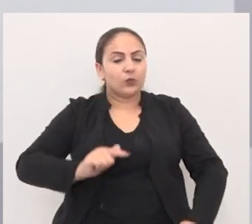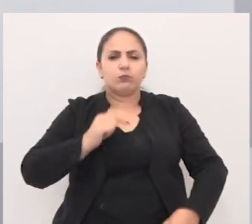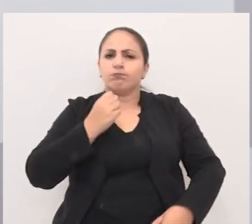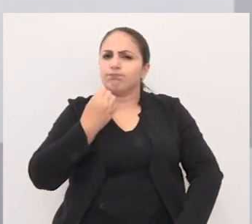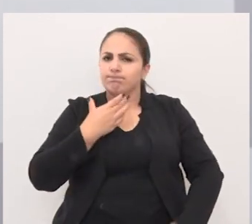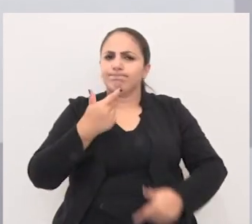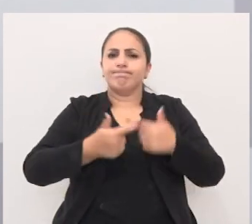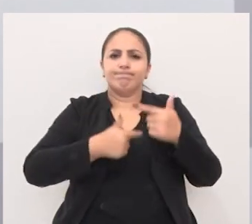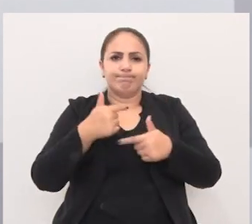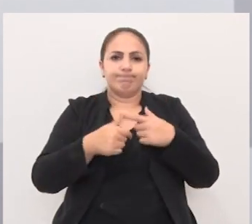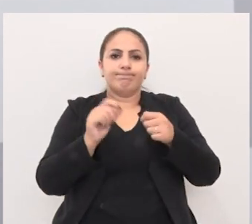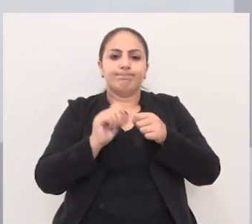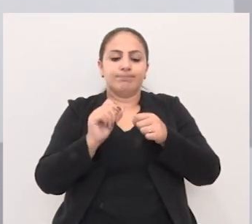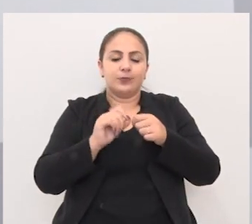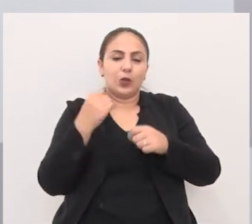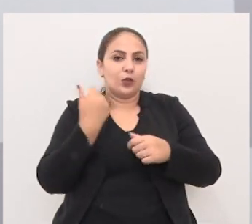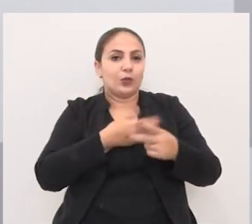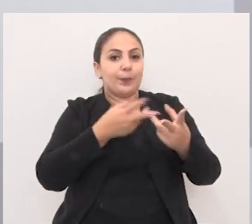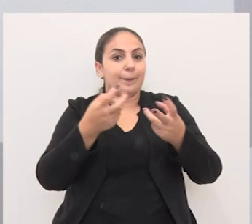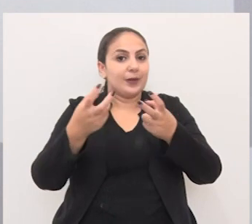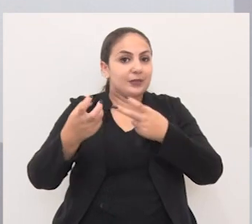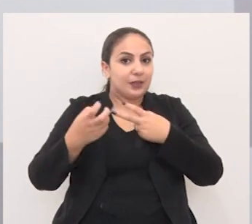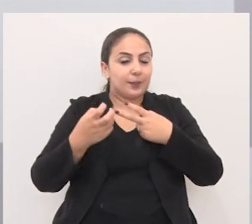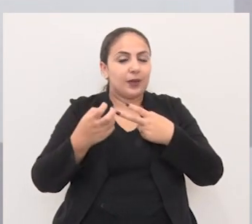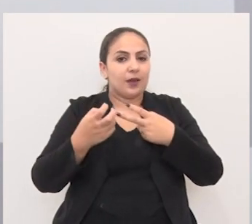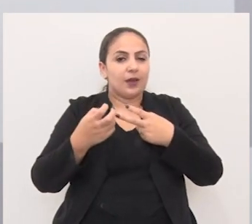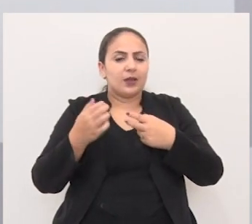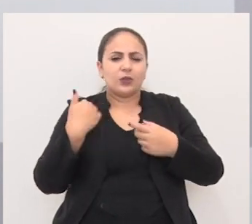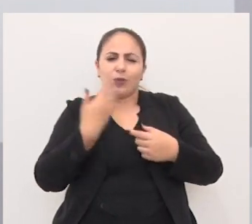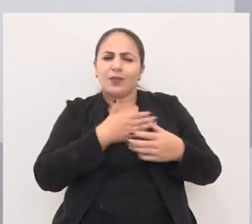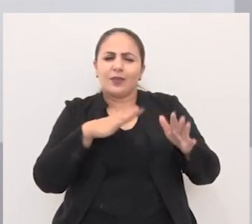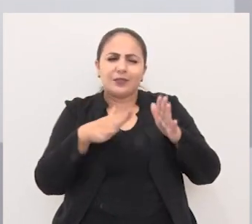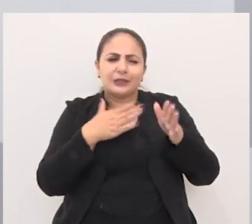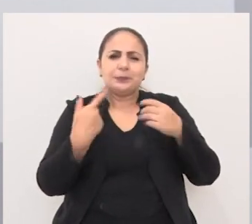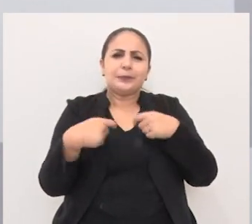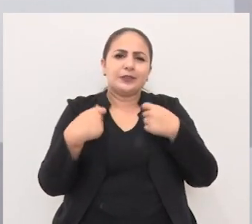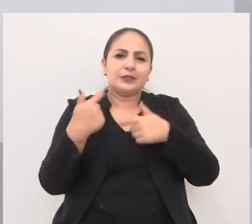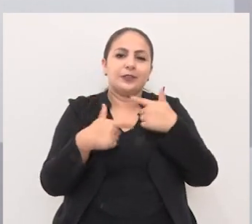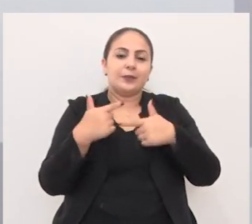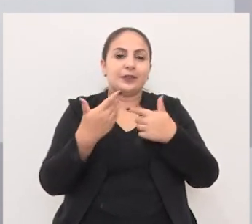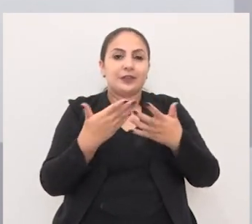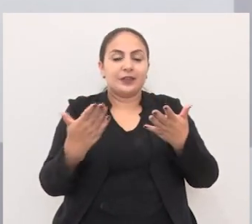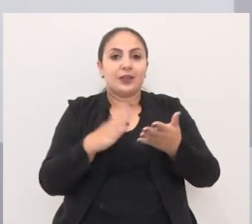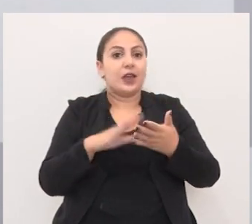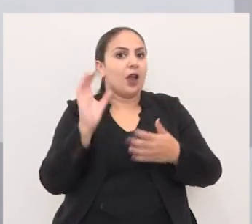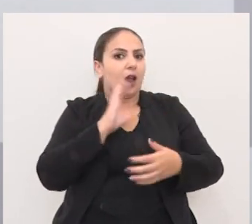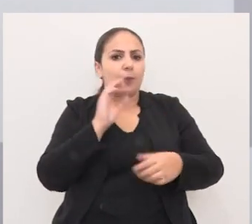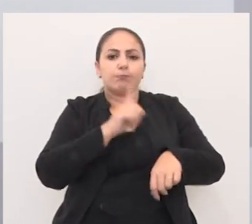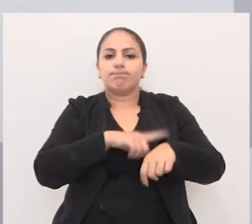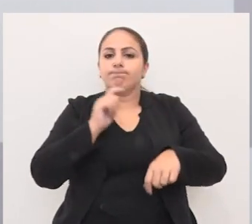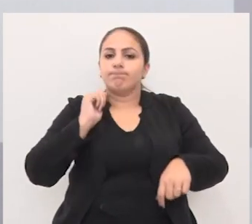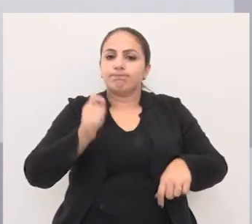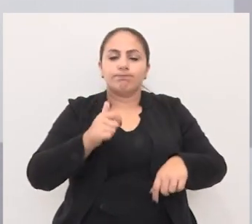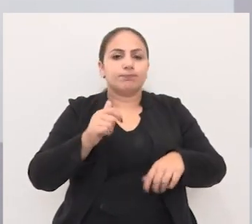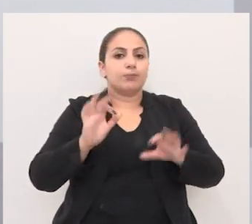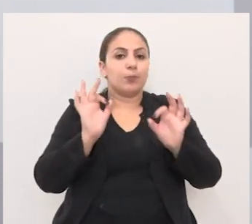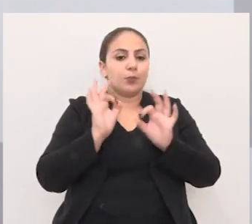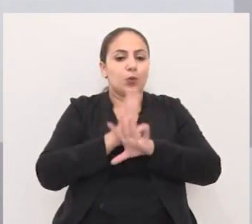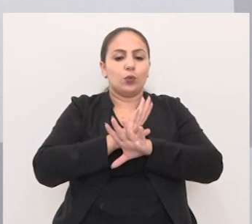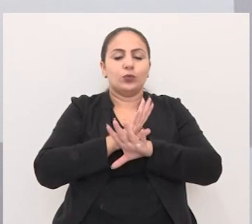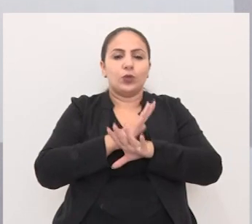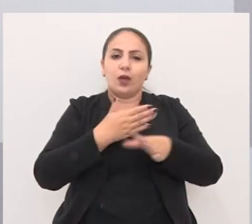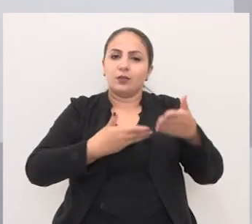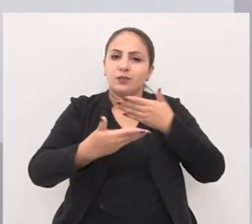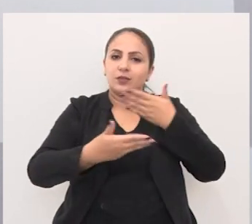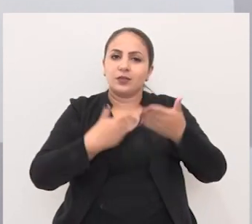um excelente trabalho. A gente vê e muitas vezes a gente precisa do trabalho deles e eles imediatamente estão